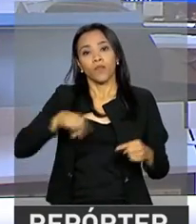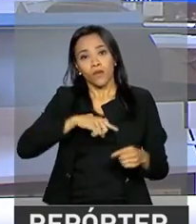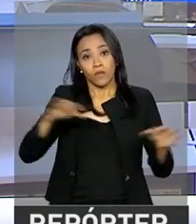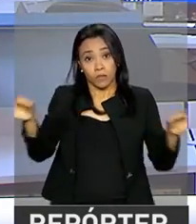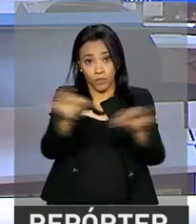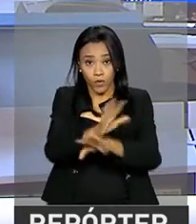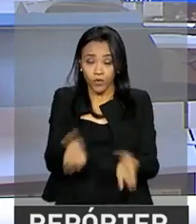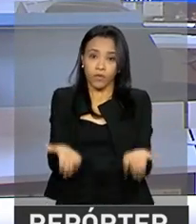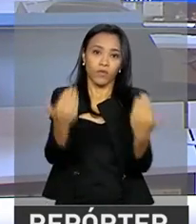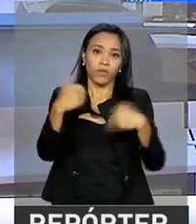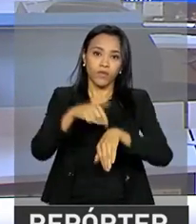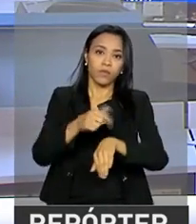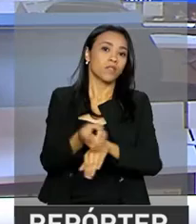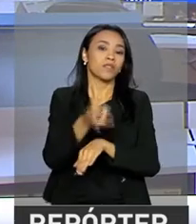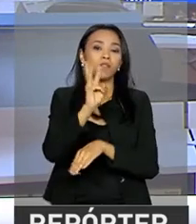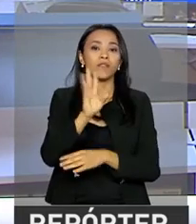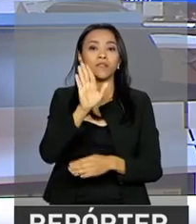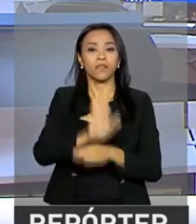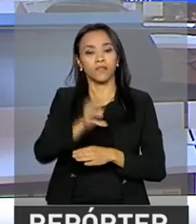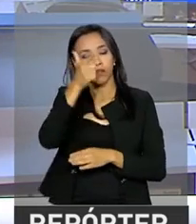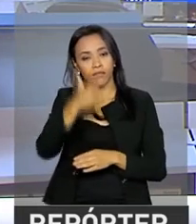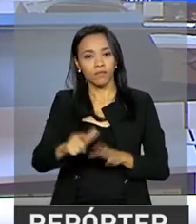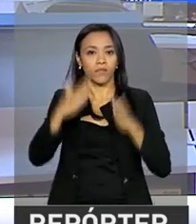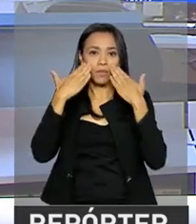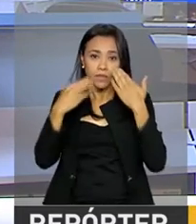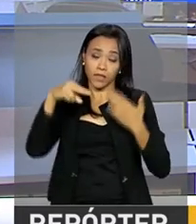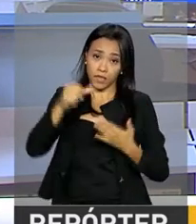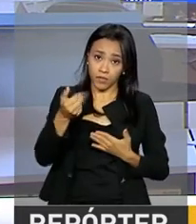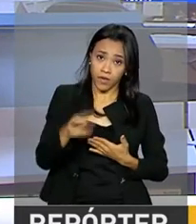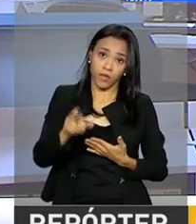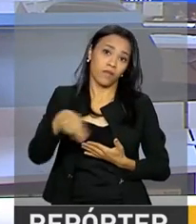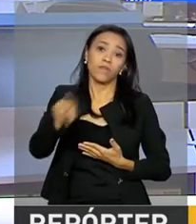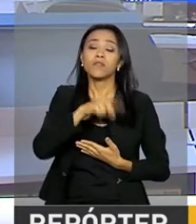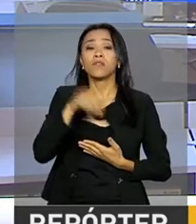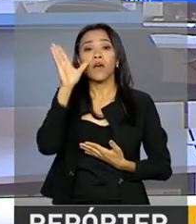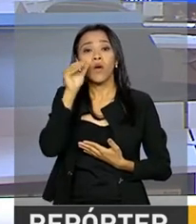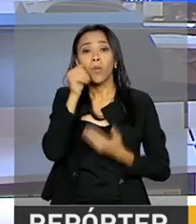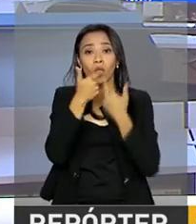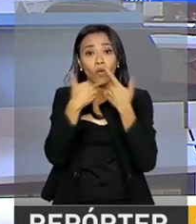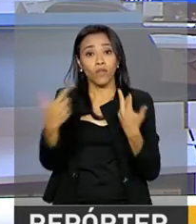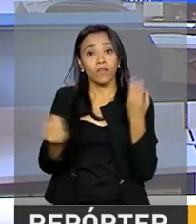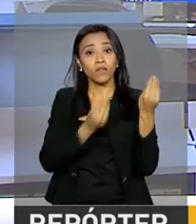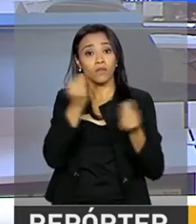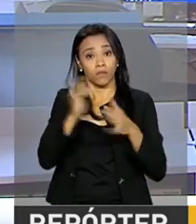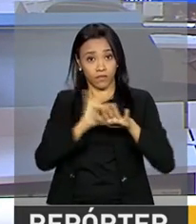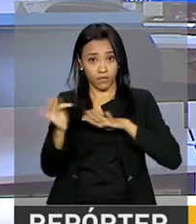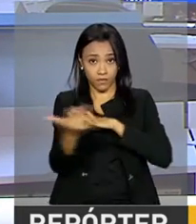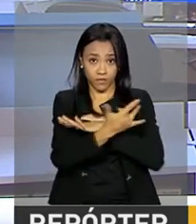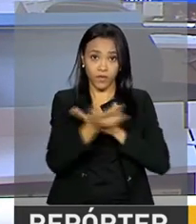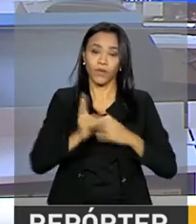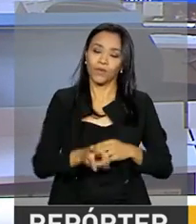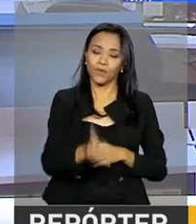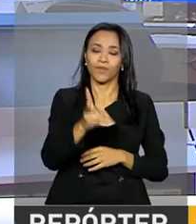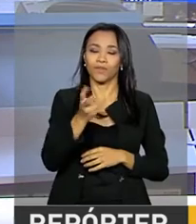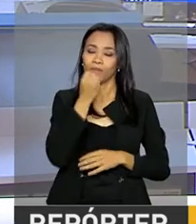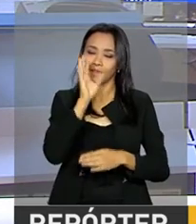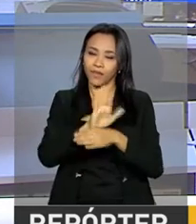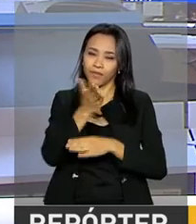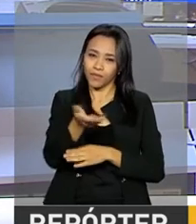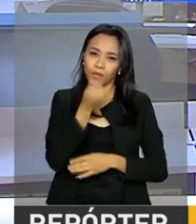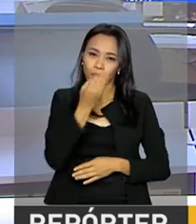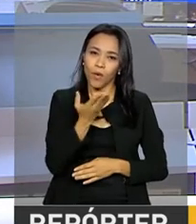aqui, voltamos às 15h na próxima edição do Repórter NBR. Acompanhe as novidades também em nossas redes sociais. Uma